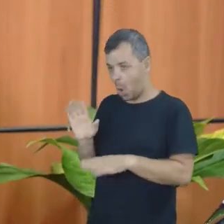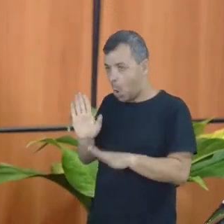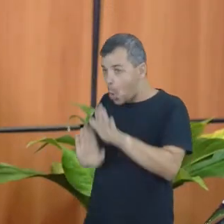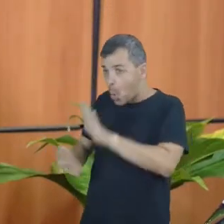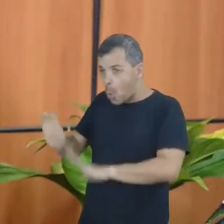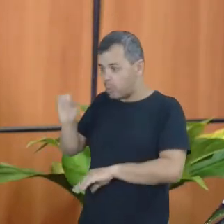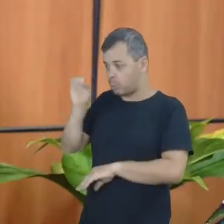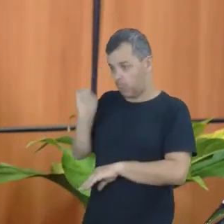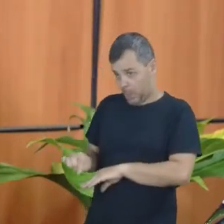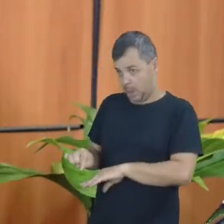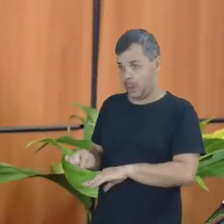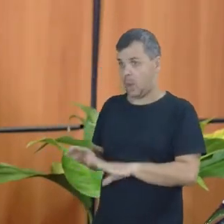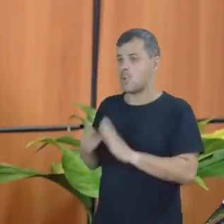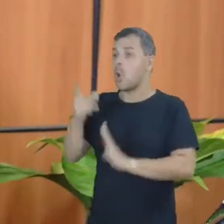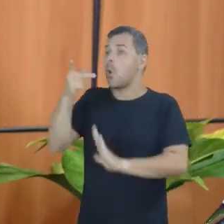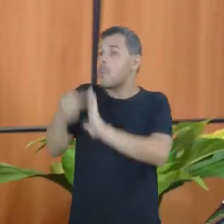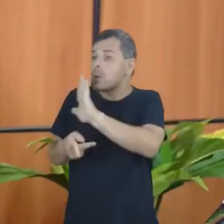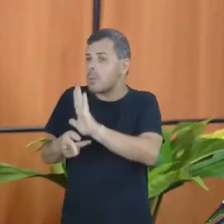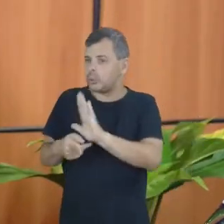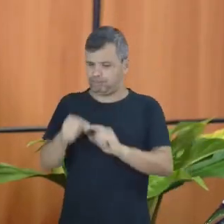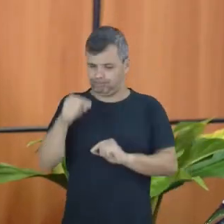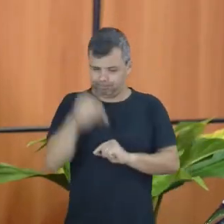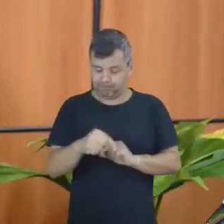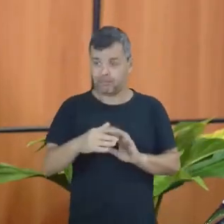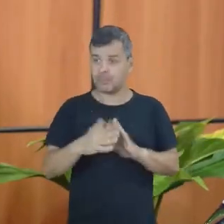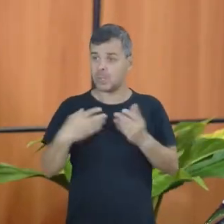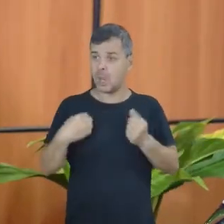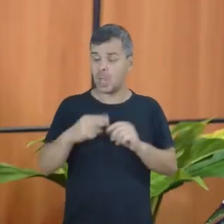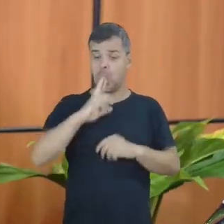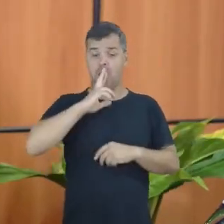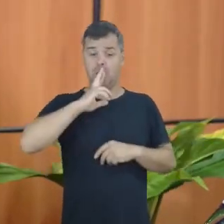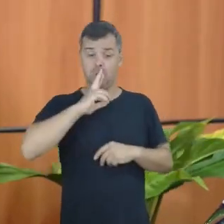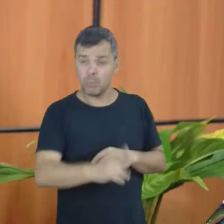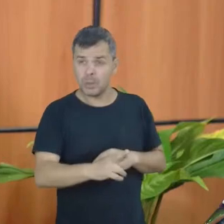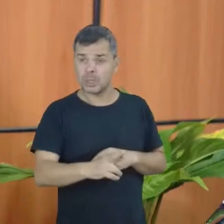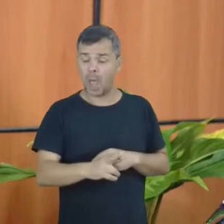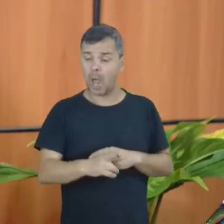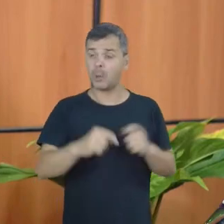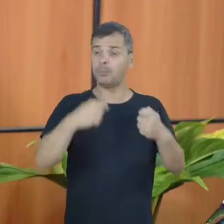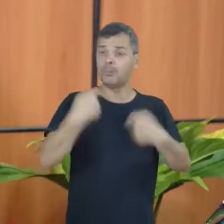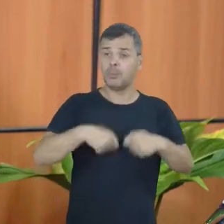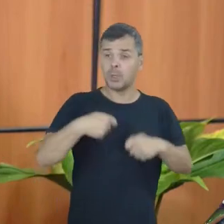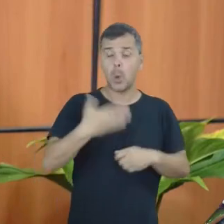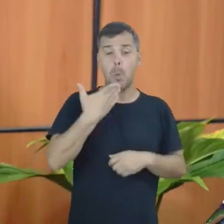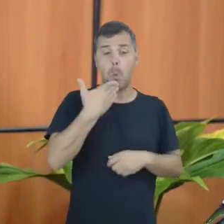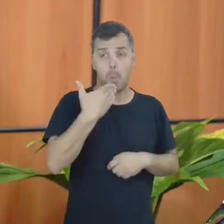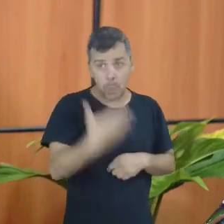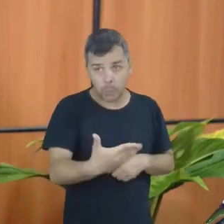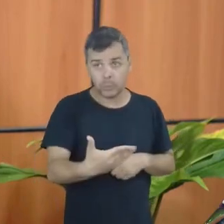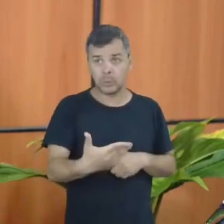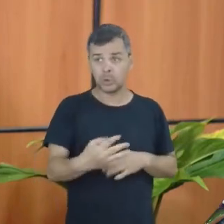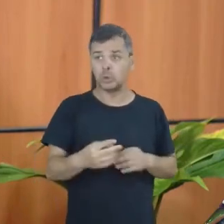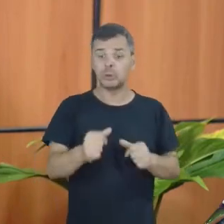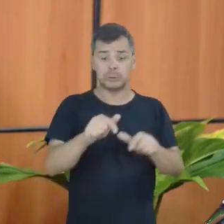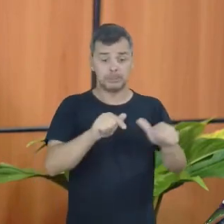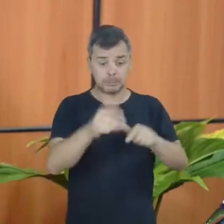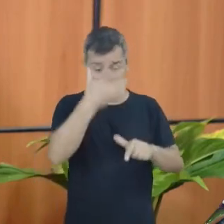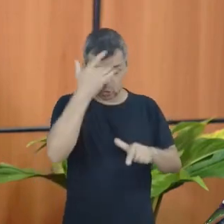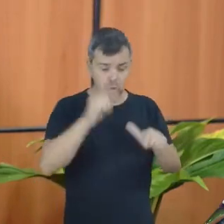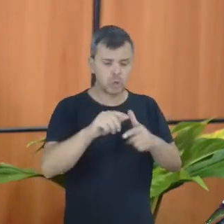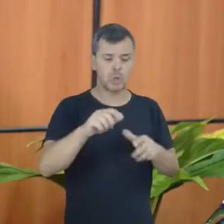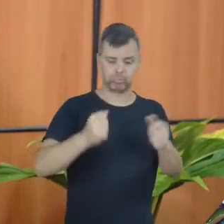a verdade. O que diz o projeto? O projeto vem para responder uma necessidade, um pedido de trabalhadores,